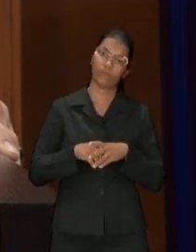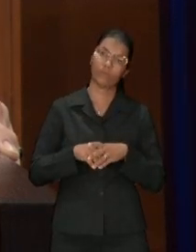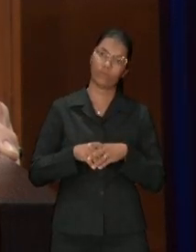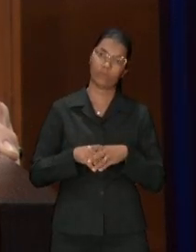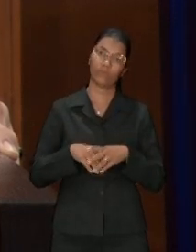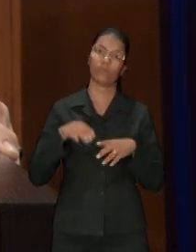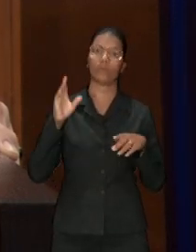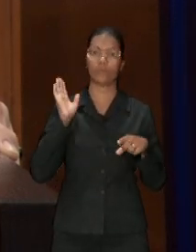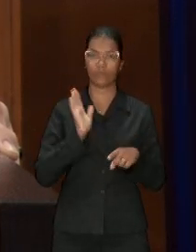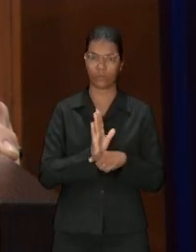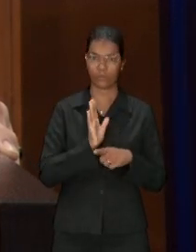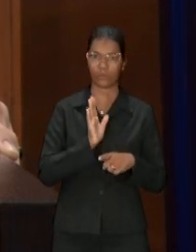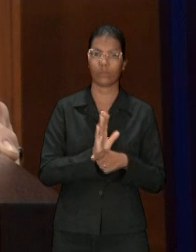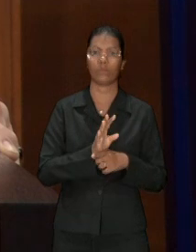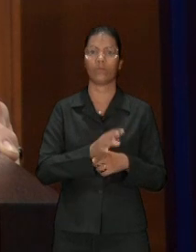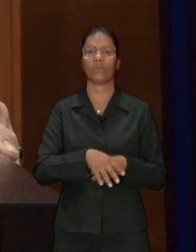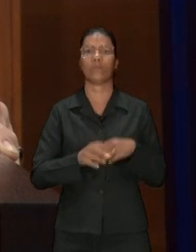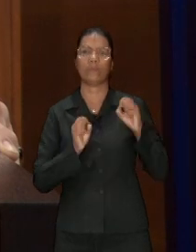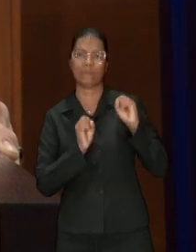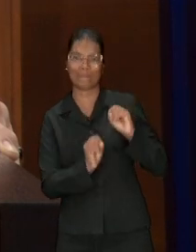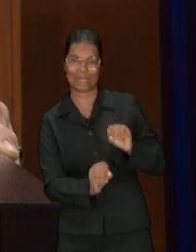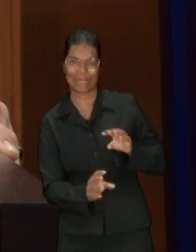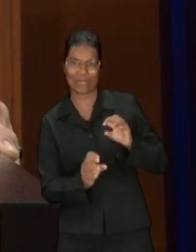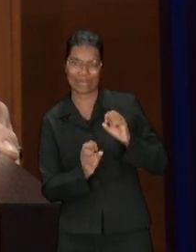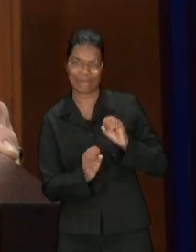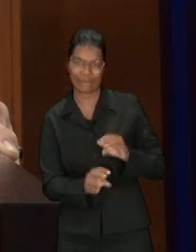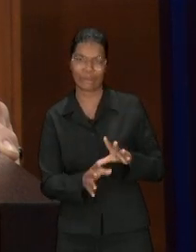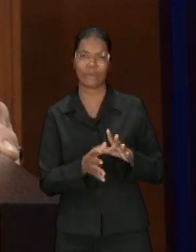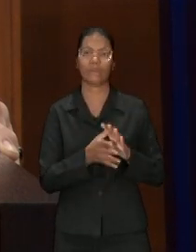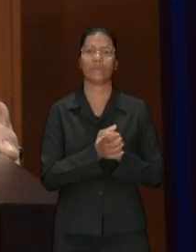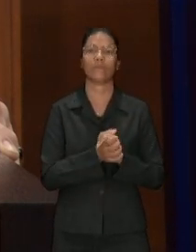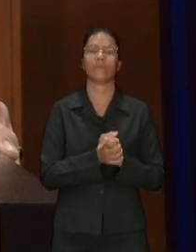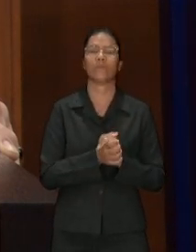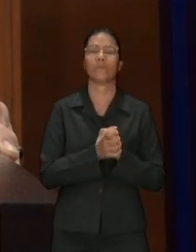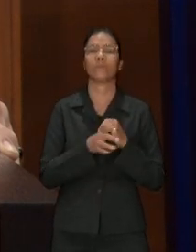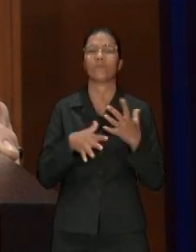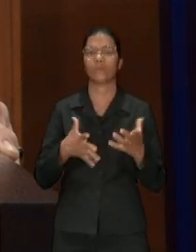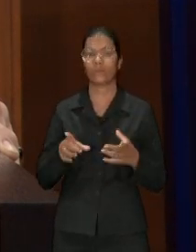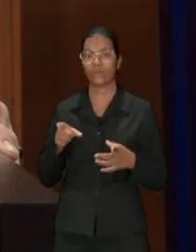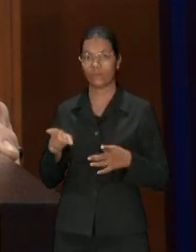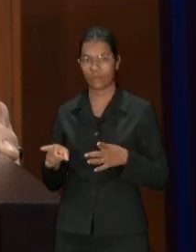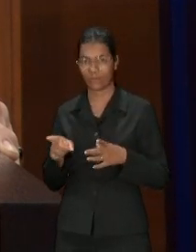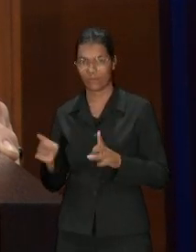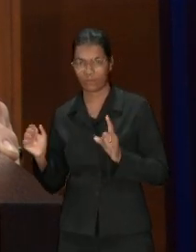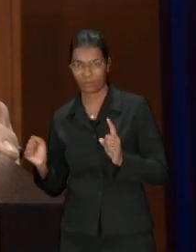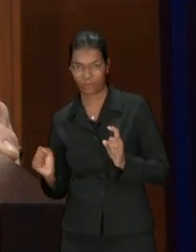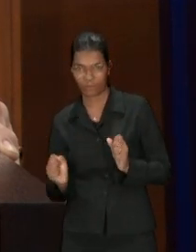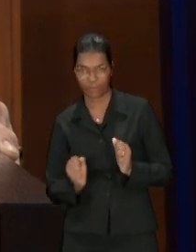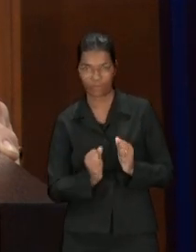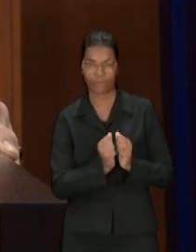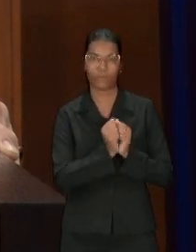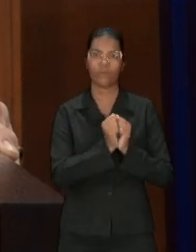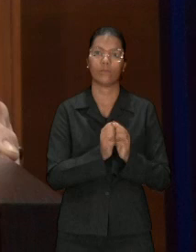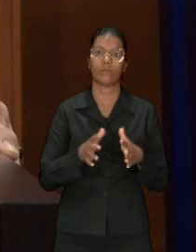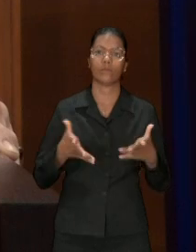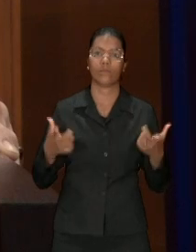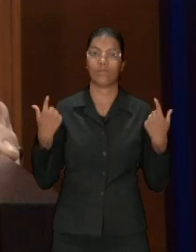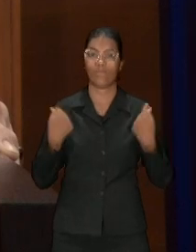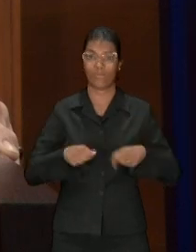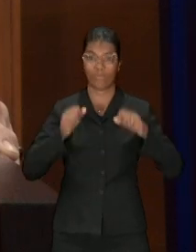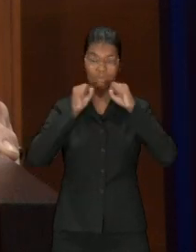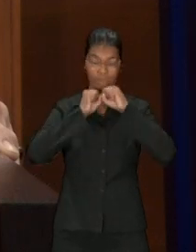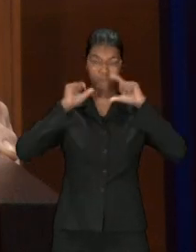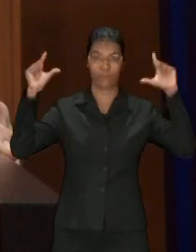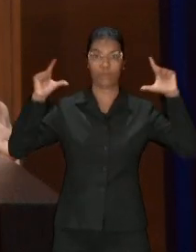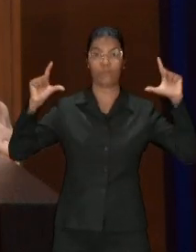proporcionar conhecimento, né? Vamos integrar a sociedade dessa realidade que está muito presente, gente. Vamos acordar para esse fato aí